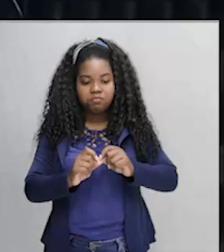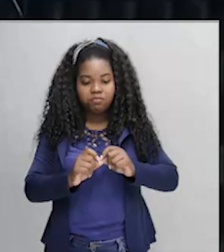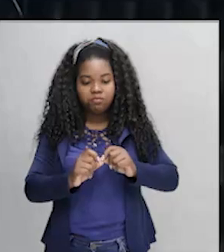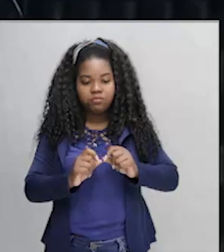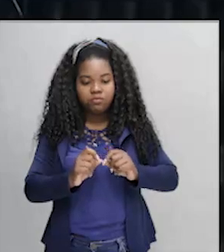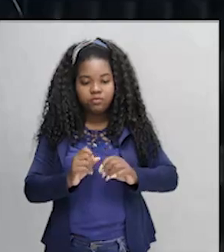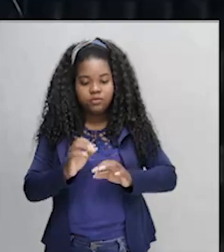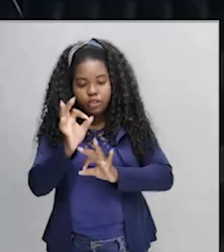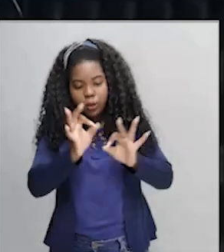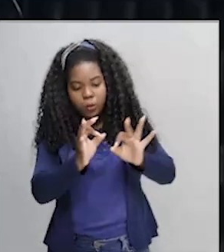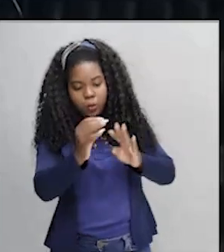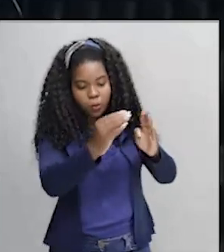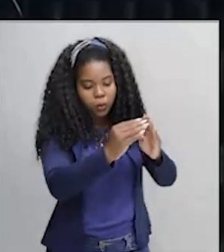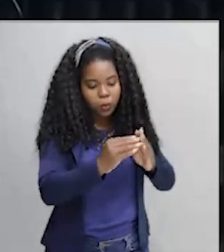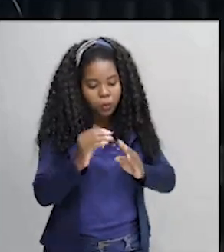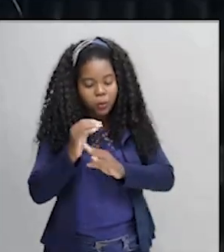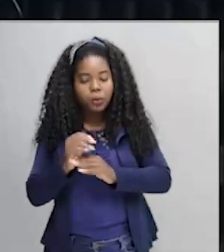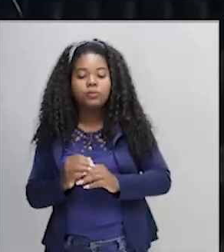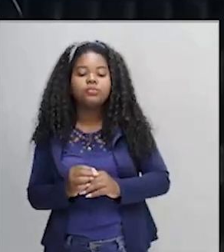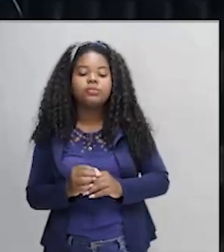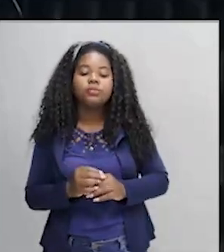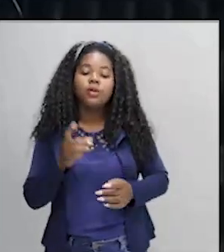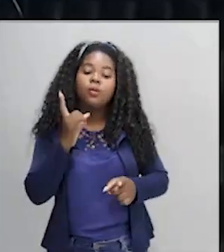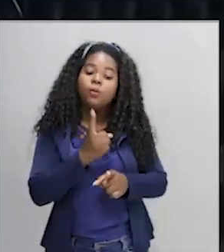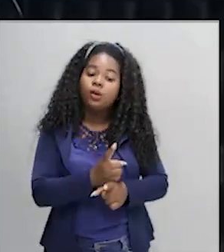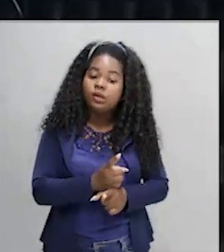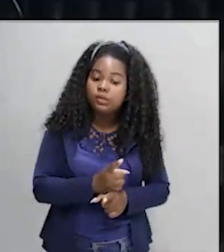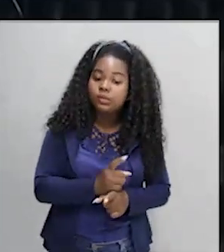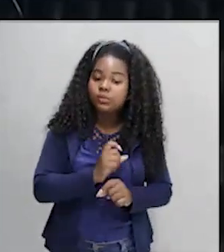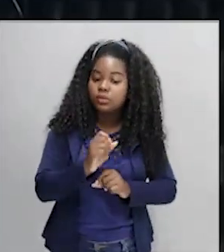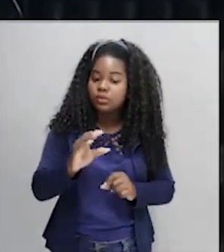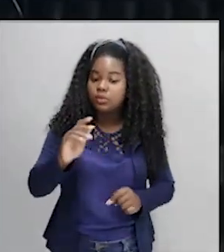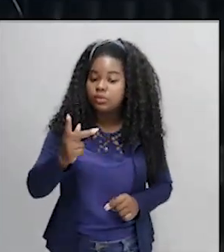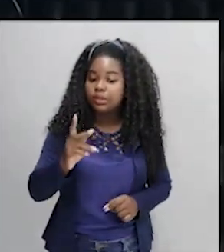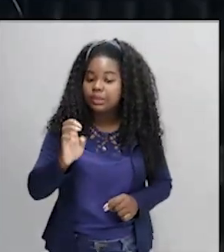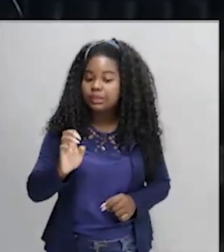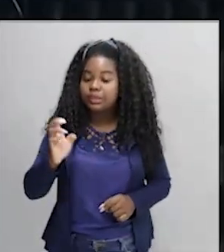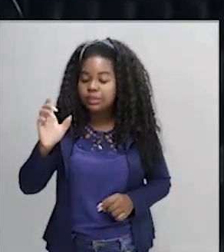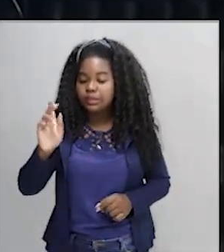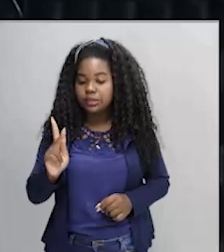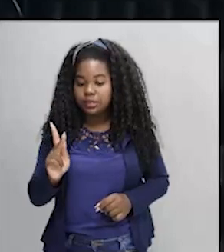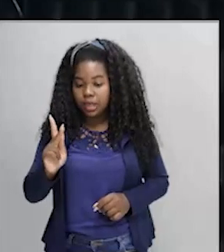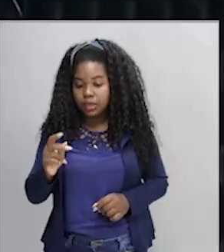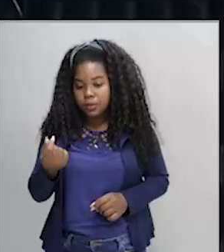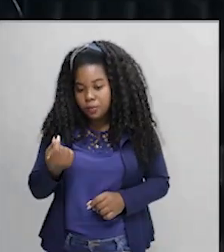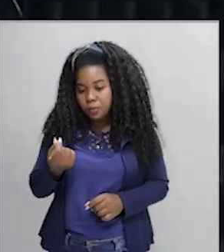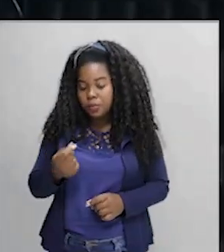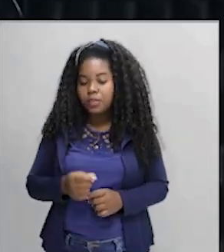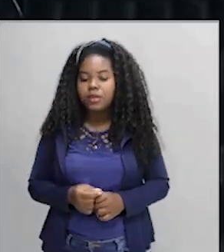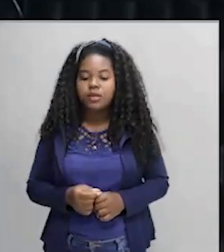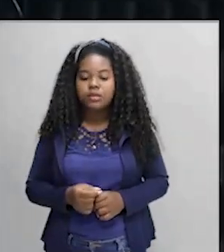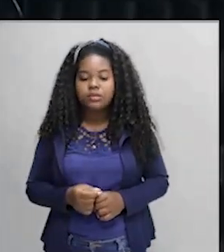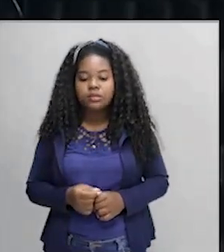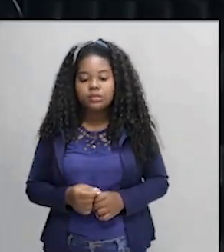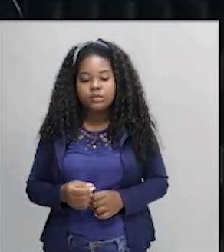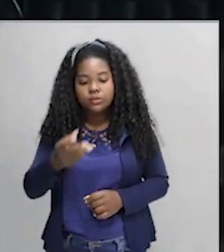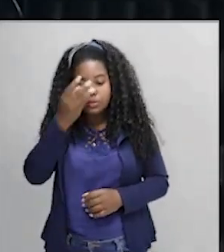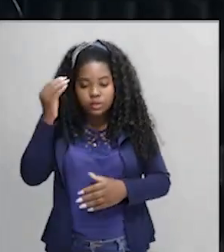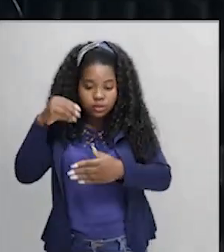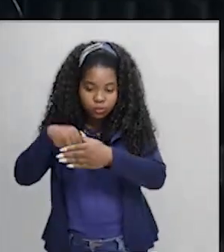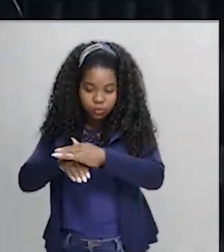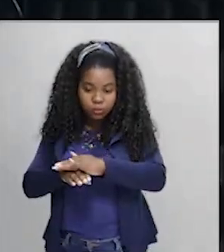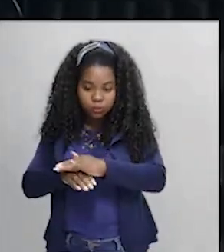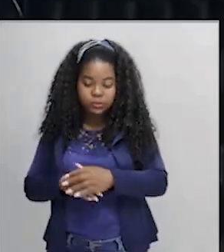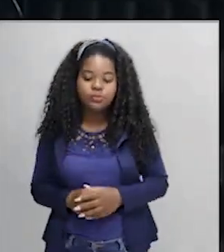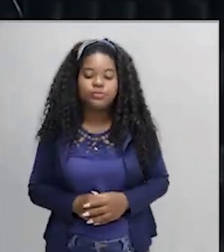casa, eu encontrei acidentalmente um cheque que eu tinha esquecido de depositar. Outro